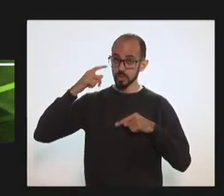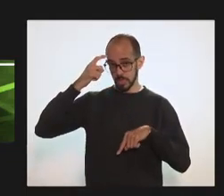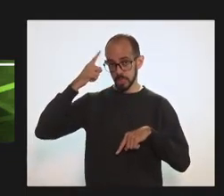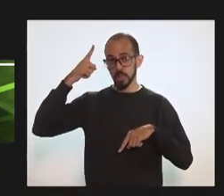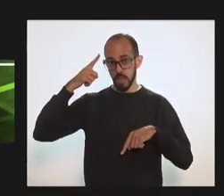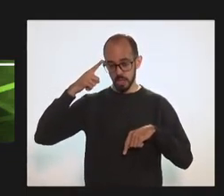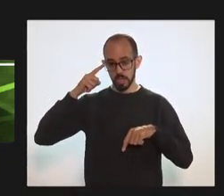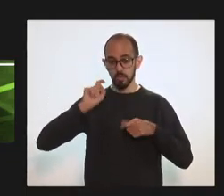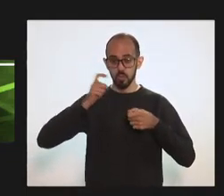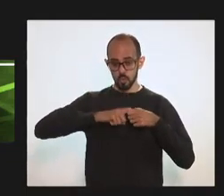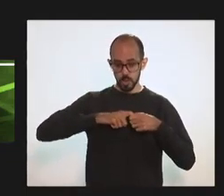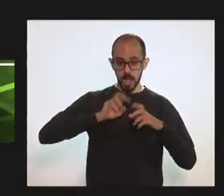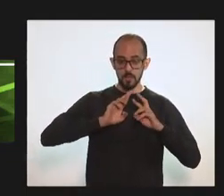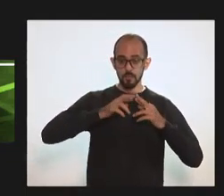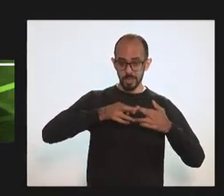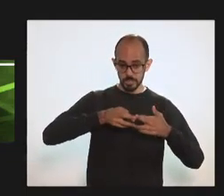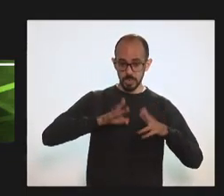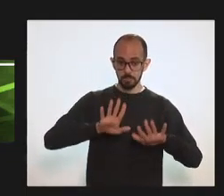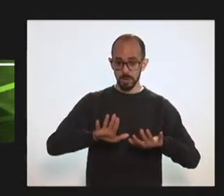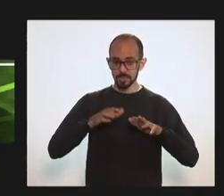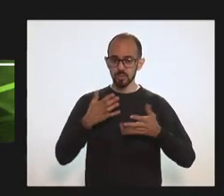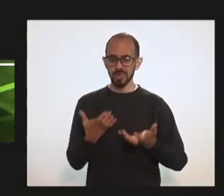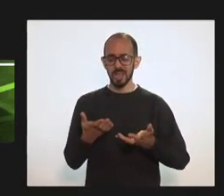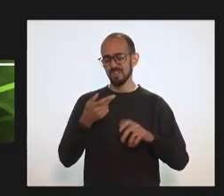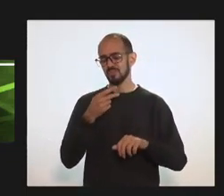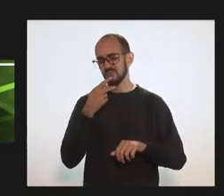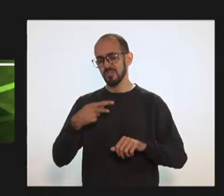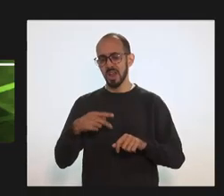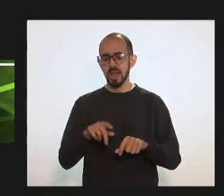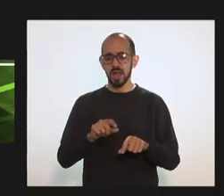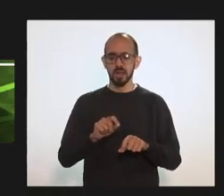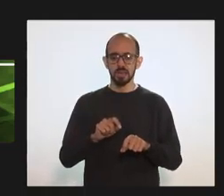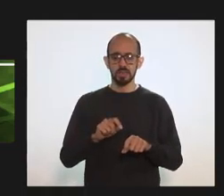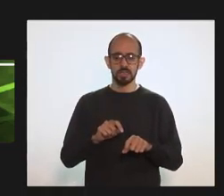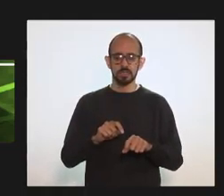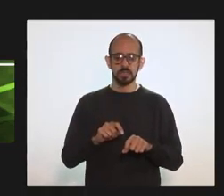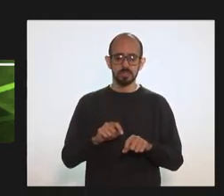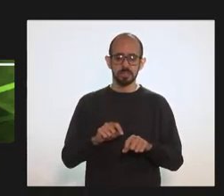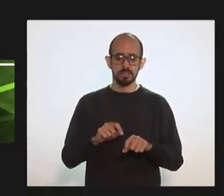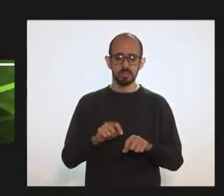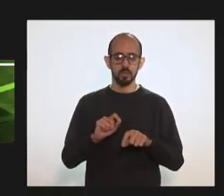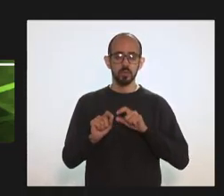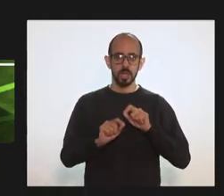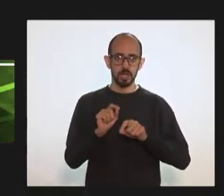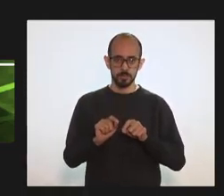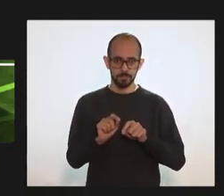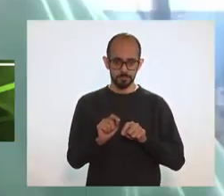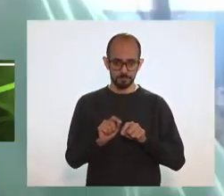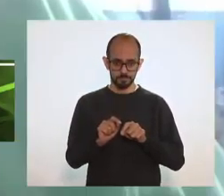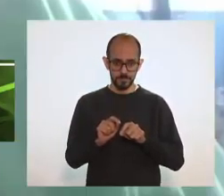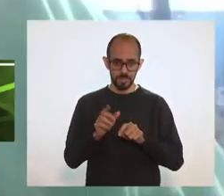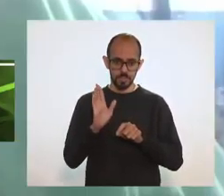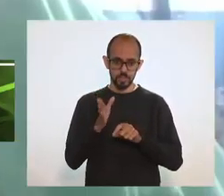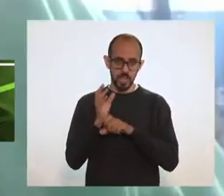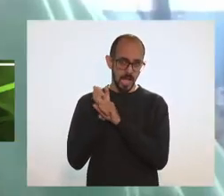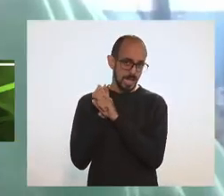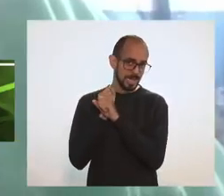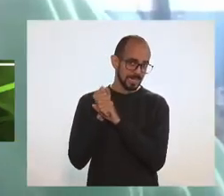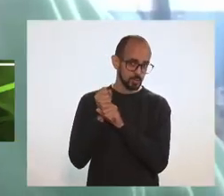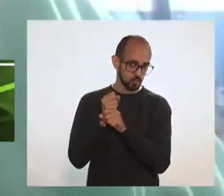Oi, Márcio Pacheco. Está prestando atenção? Estou prestando atenção. É, eu comecei dizendo que eu concordo